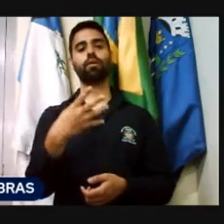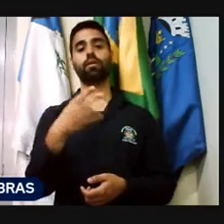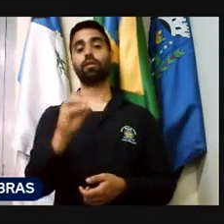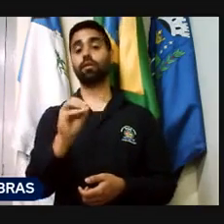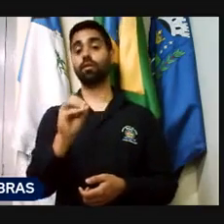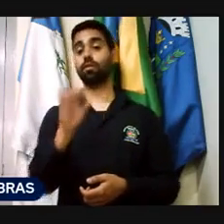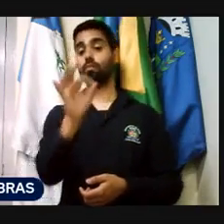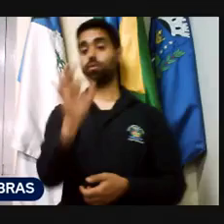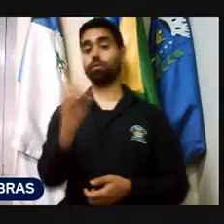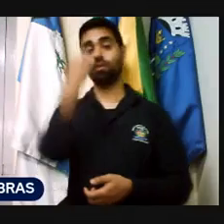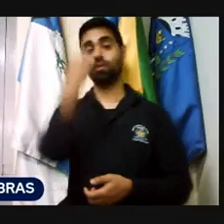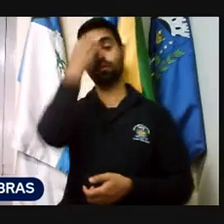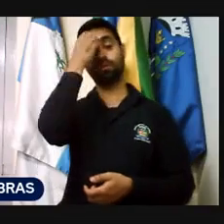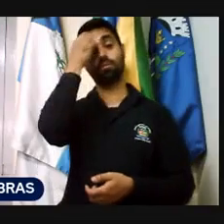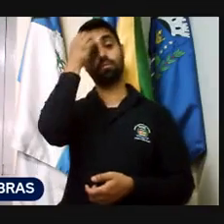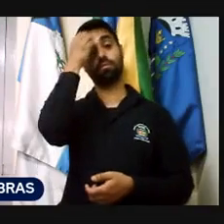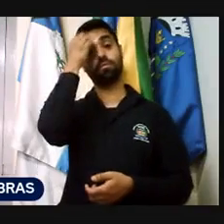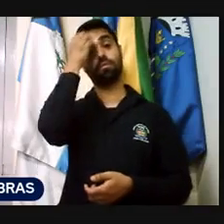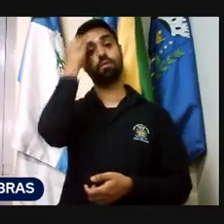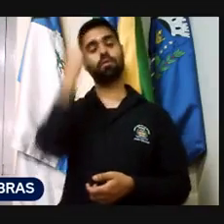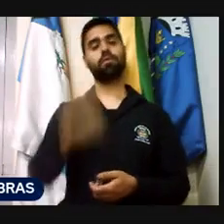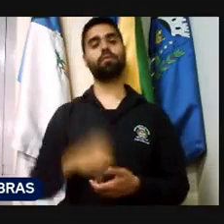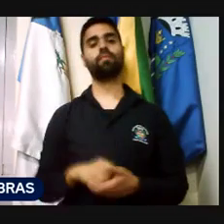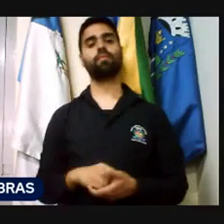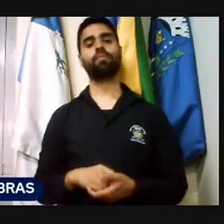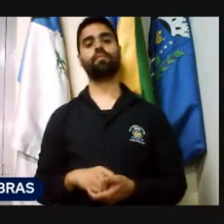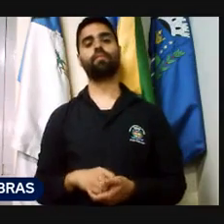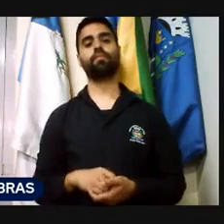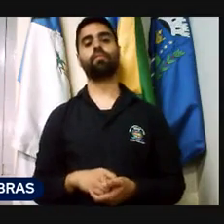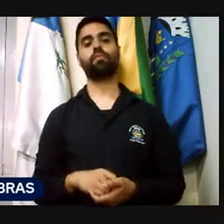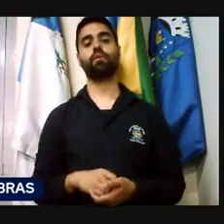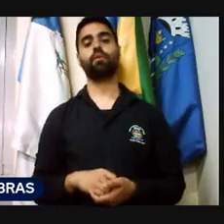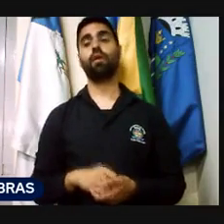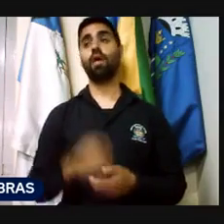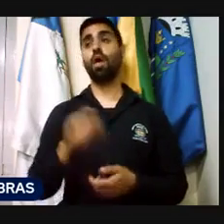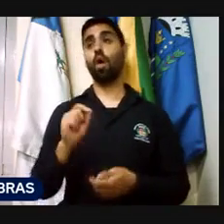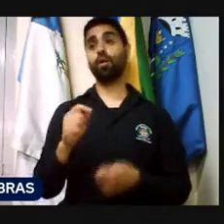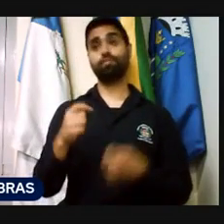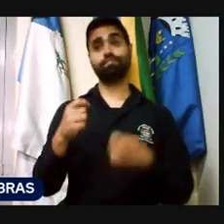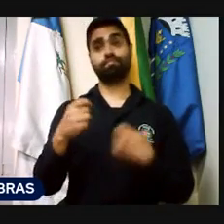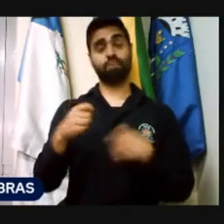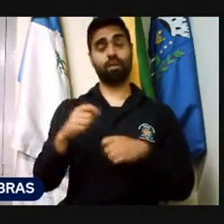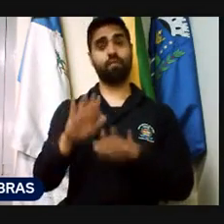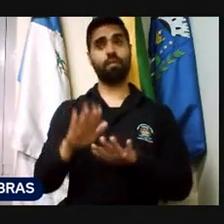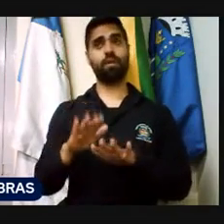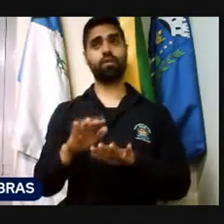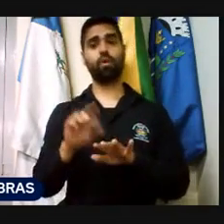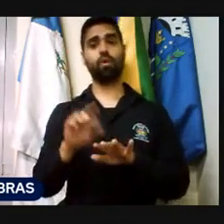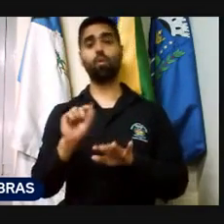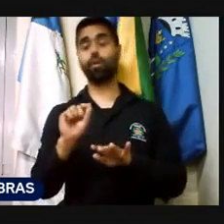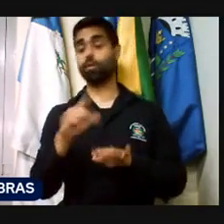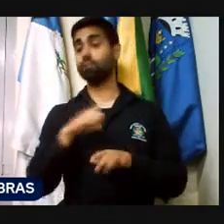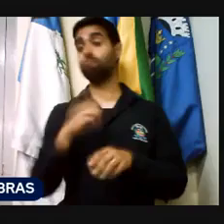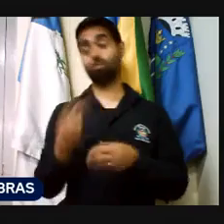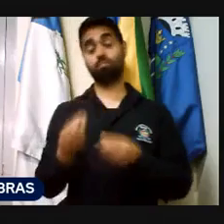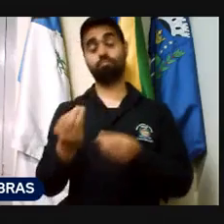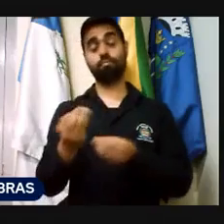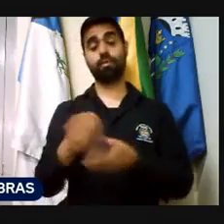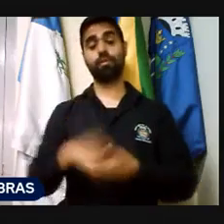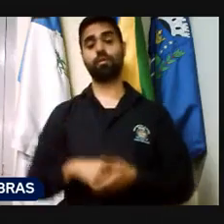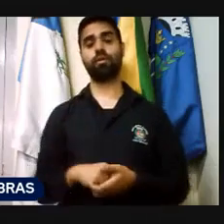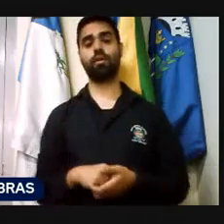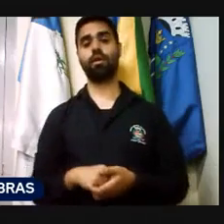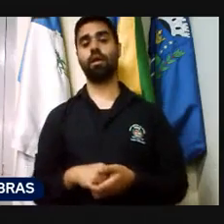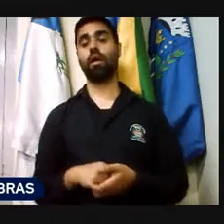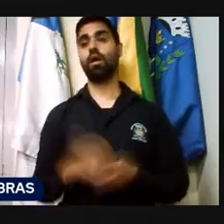1,40%. É o que os funcionários mereciam? Não, mas é o que tinha para dar. Agora,